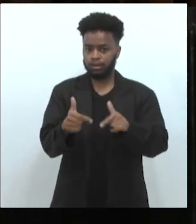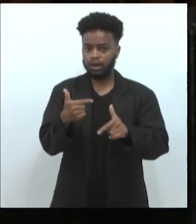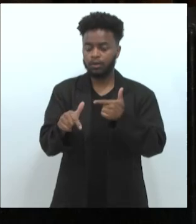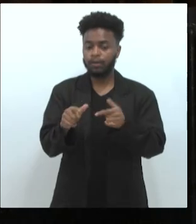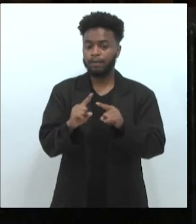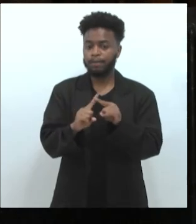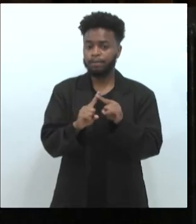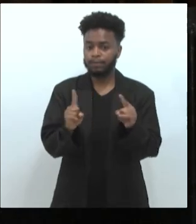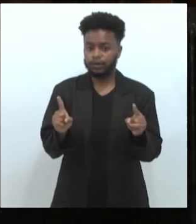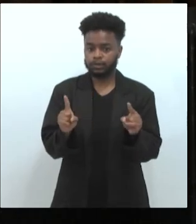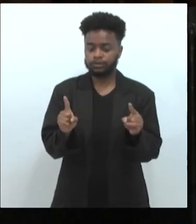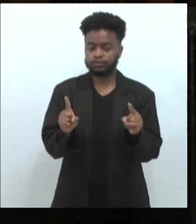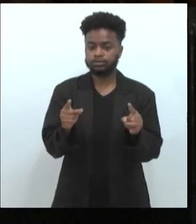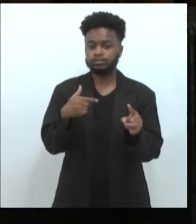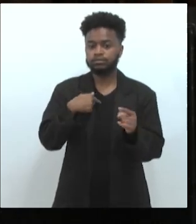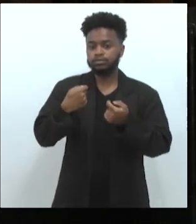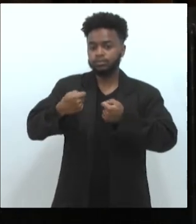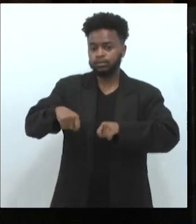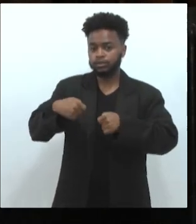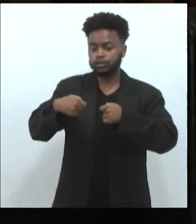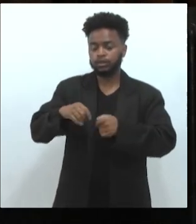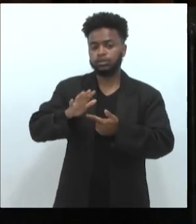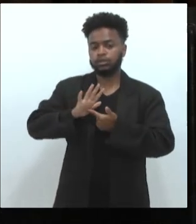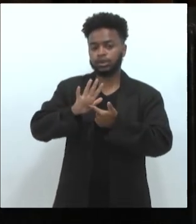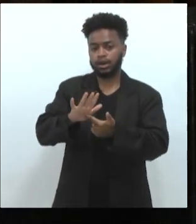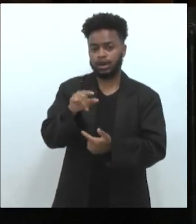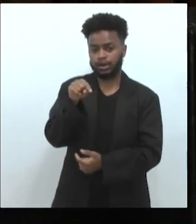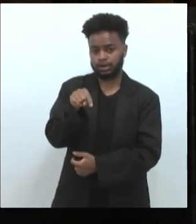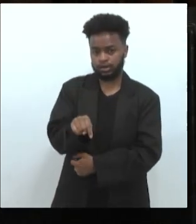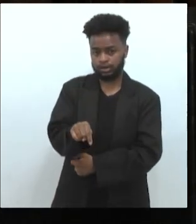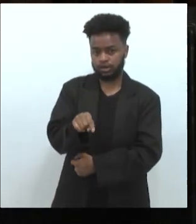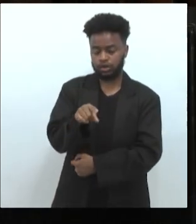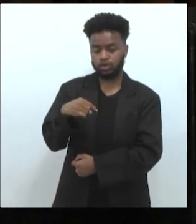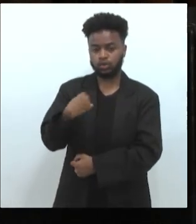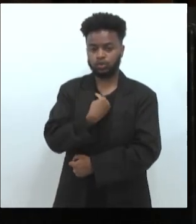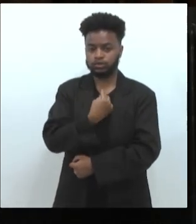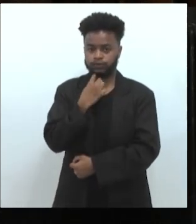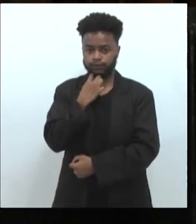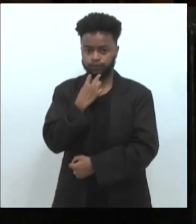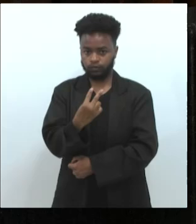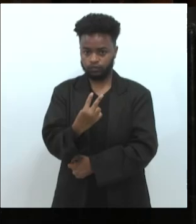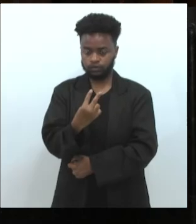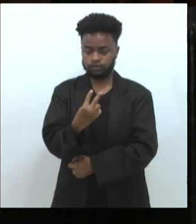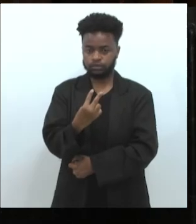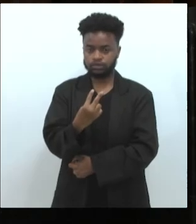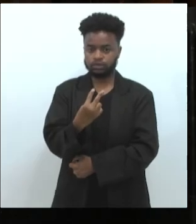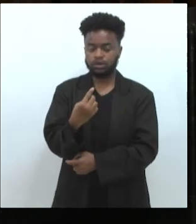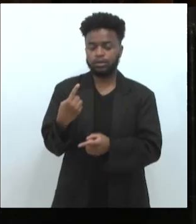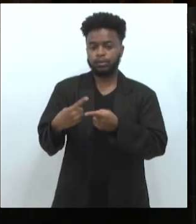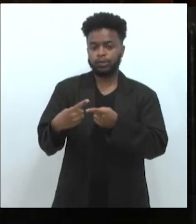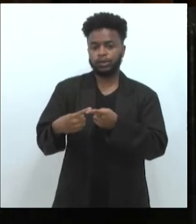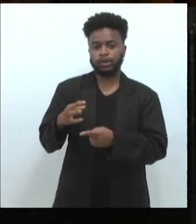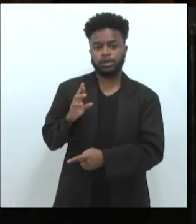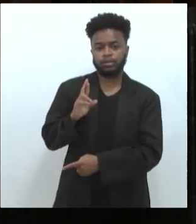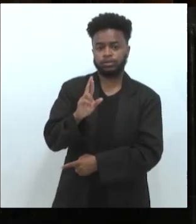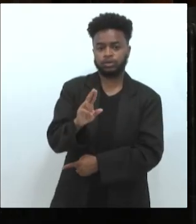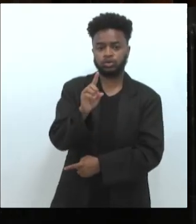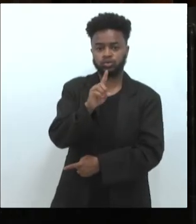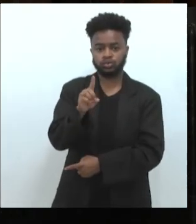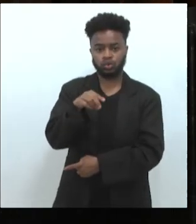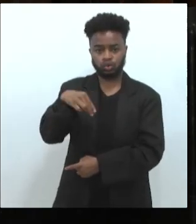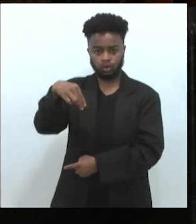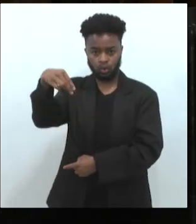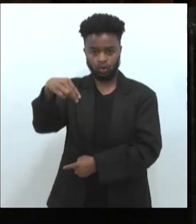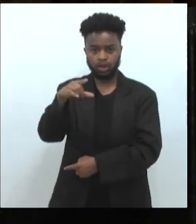Entretanto, eu preciso trazer aqui a nossa voz, que representa a Zona Norte,